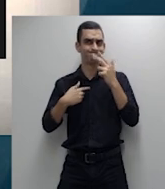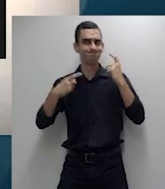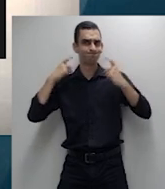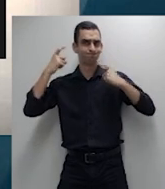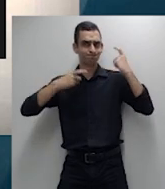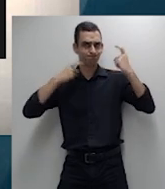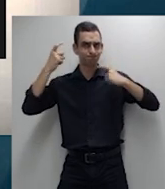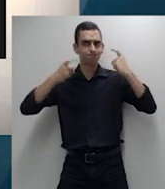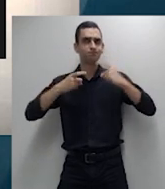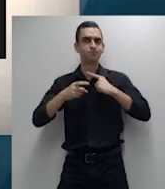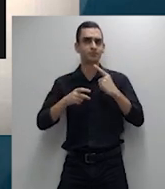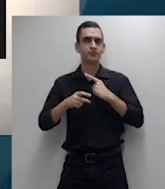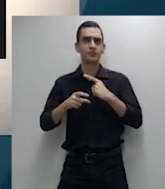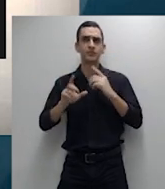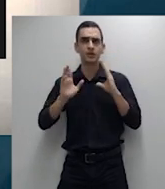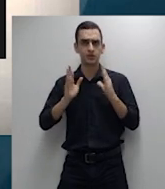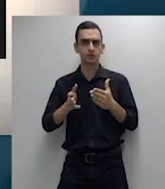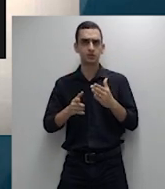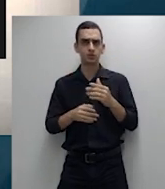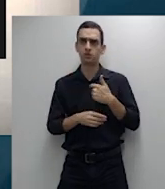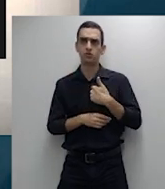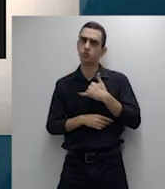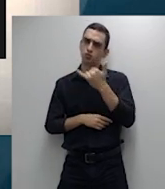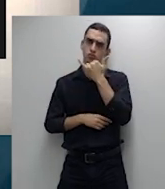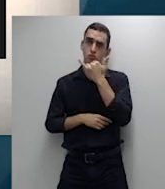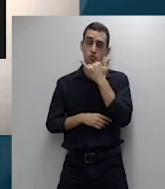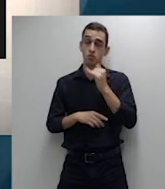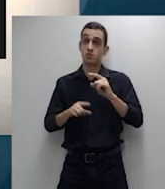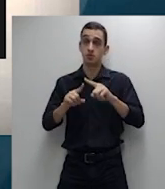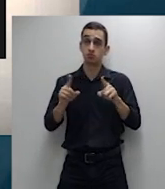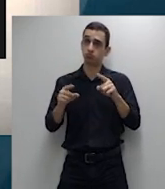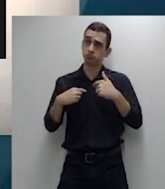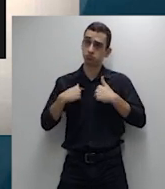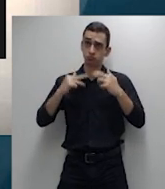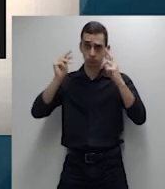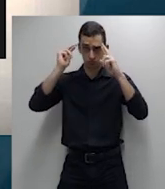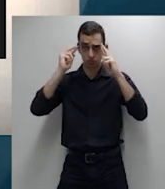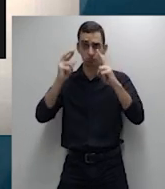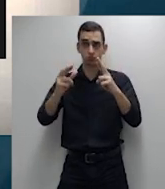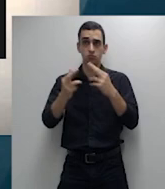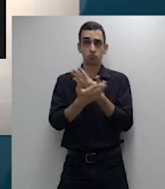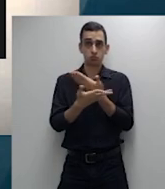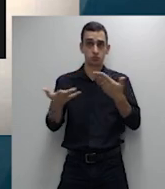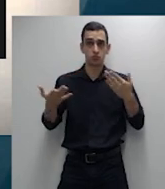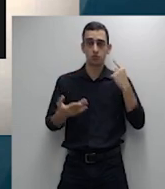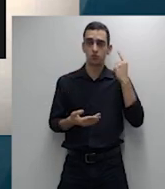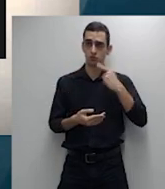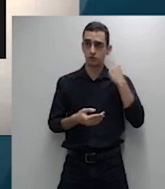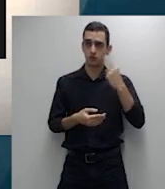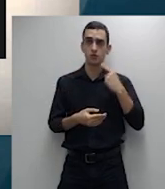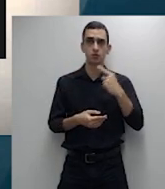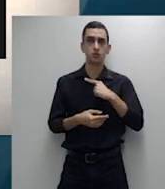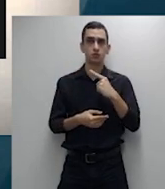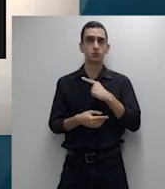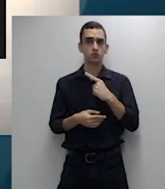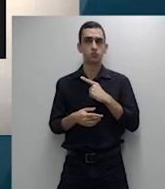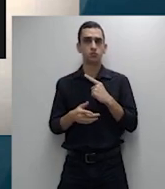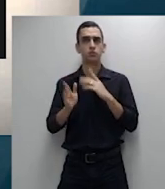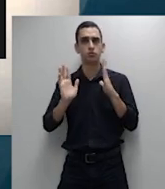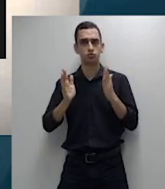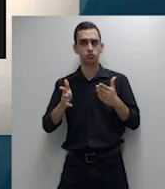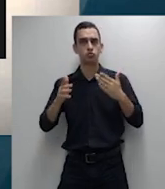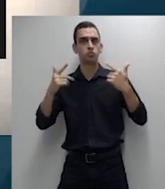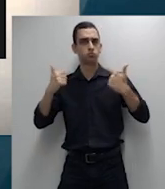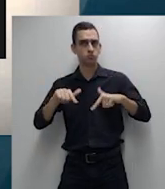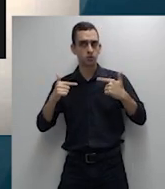esse conhecidos em qualquer desdouro a ciência que existiu trabalho